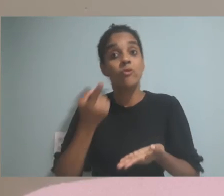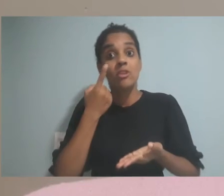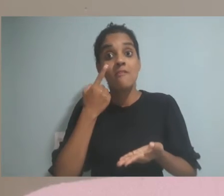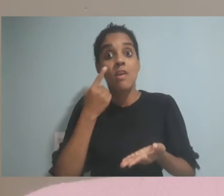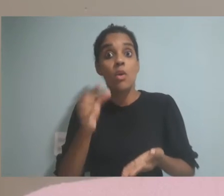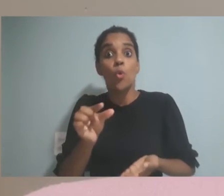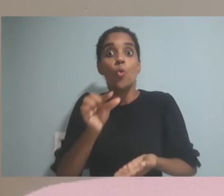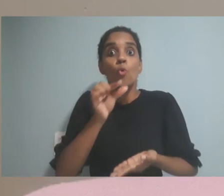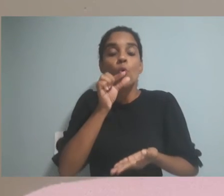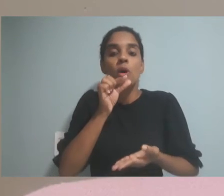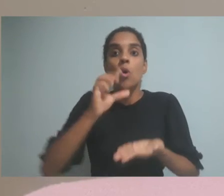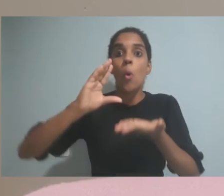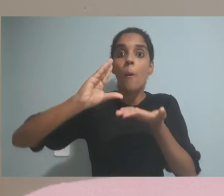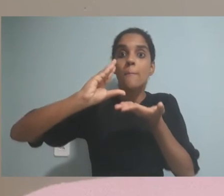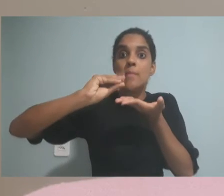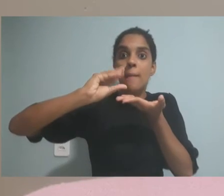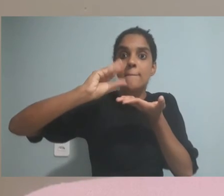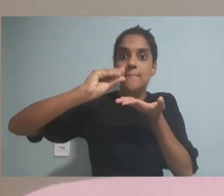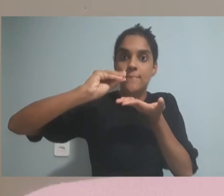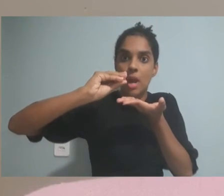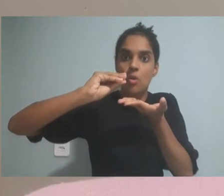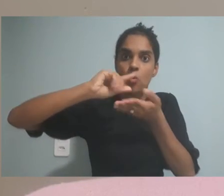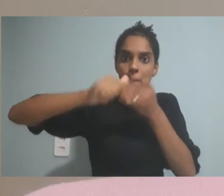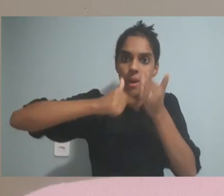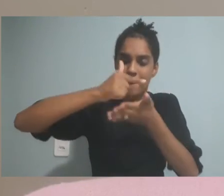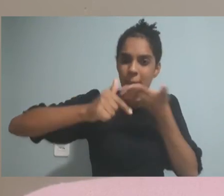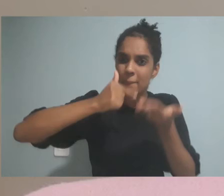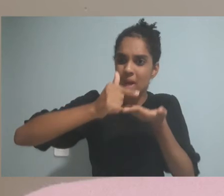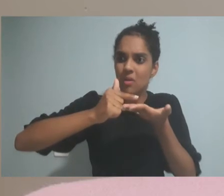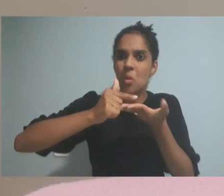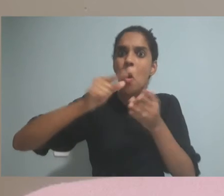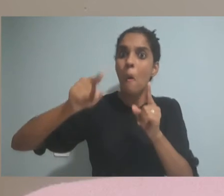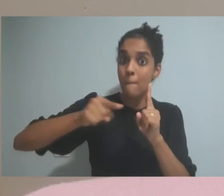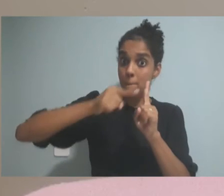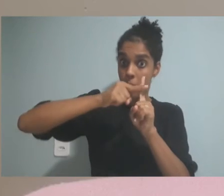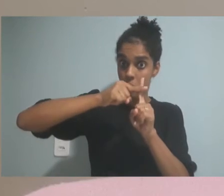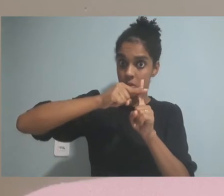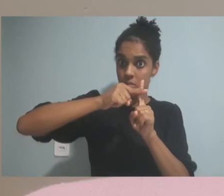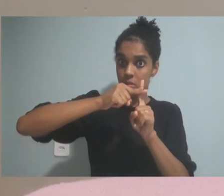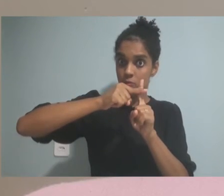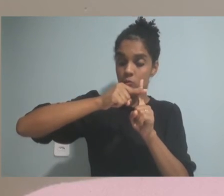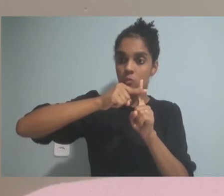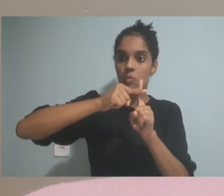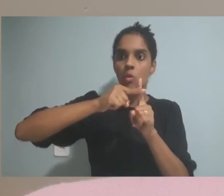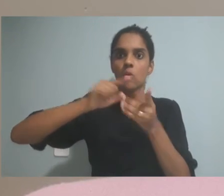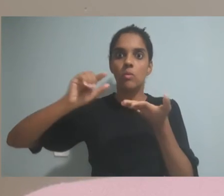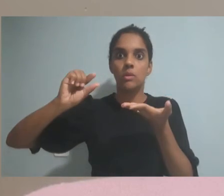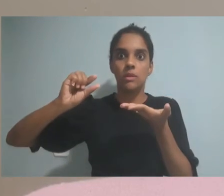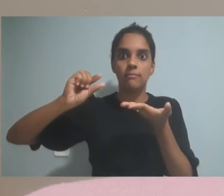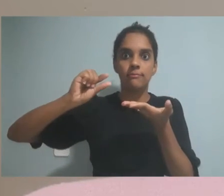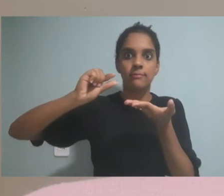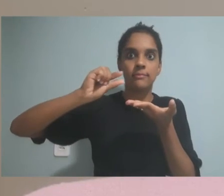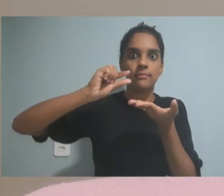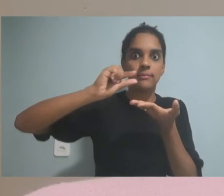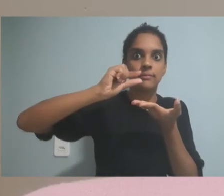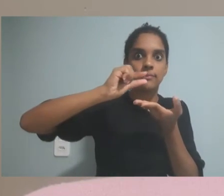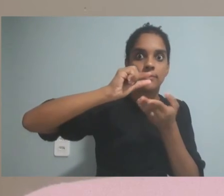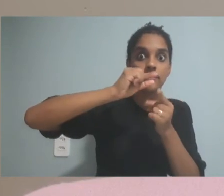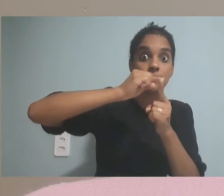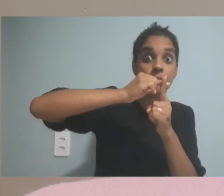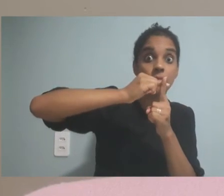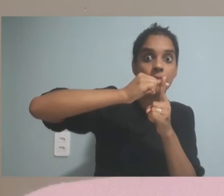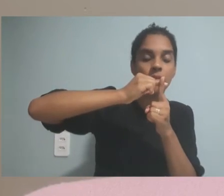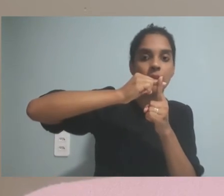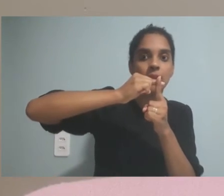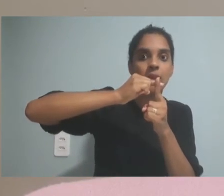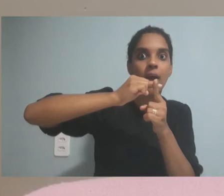Caso o canudo, ao ser atritado com papel toalha, fique carregado positivamente, ao aproximar